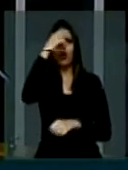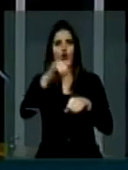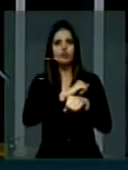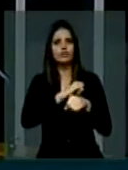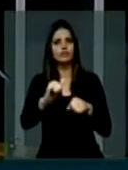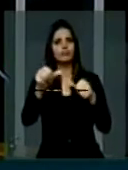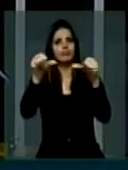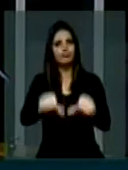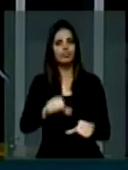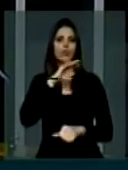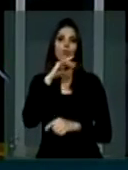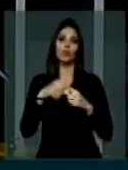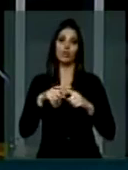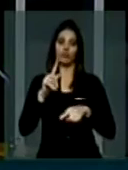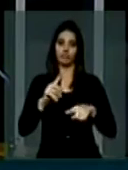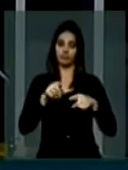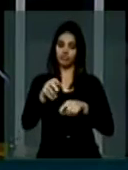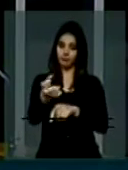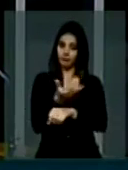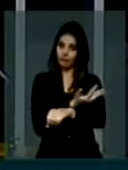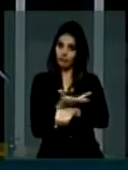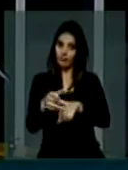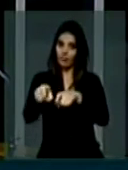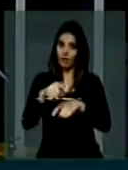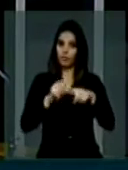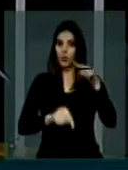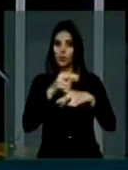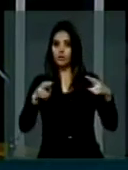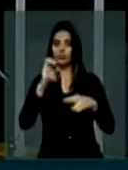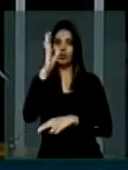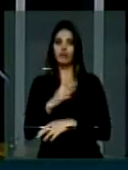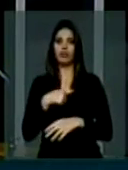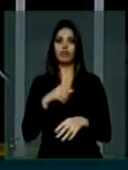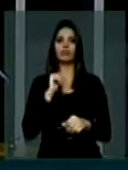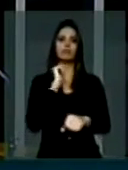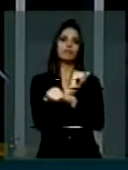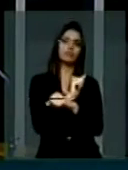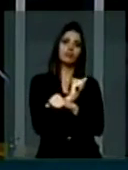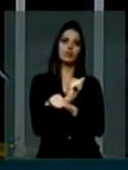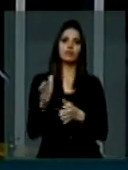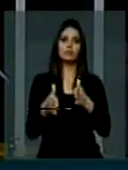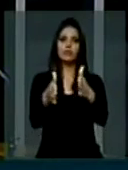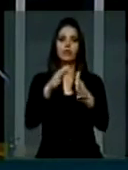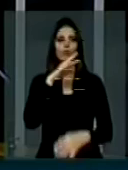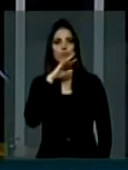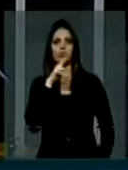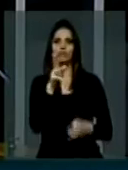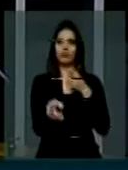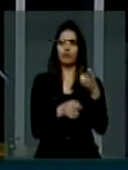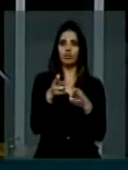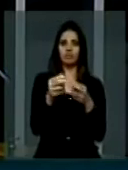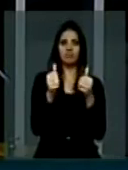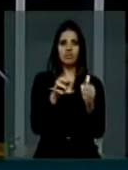logístico onde a produção brasileira atola em estradas degradadas, descarrila em ferrovias arcaicas